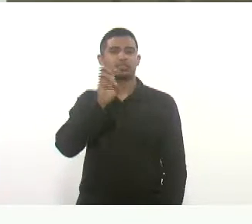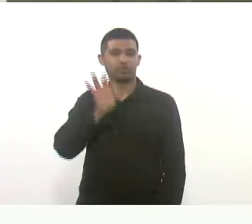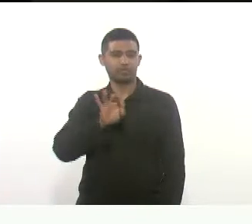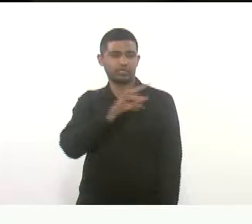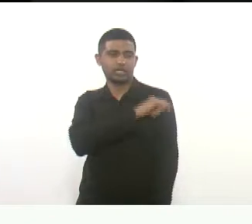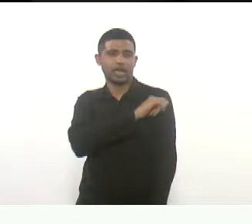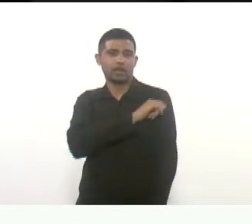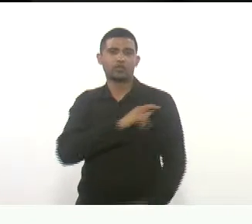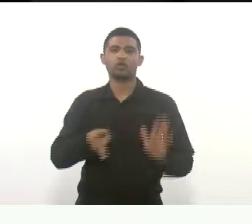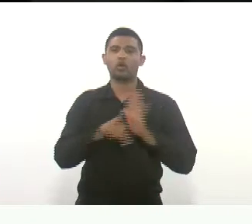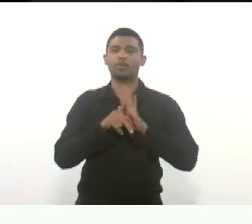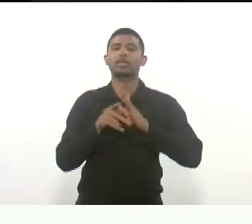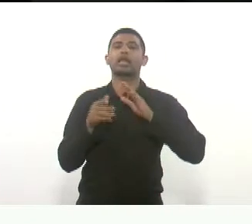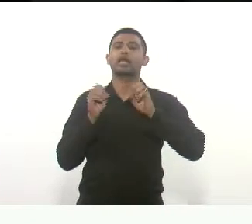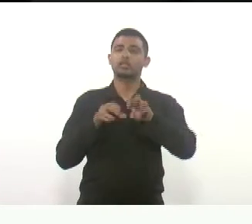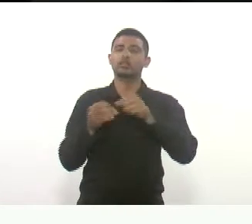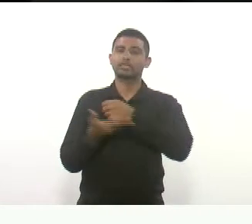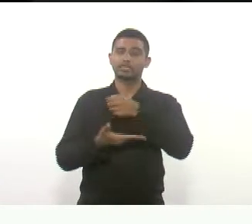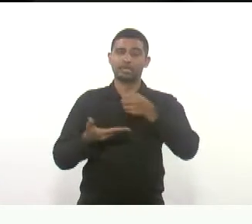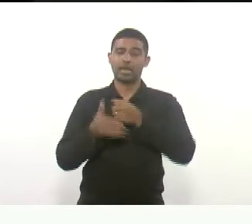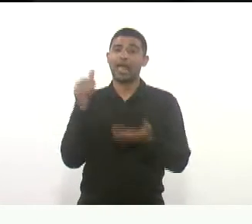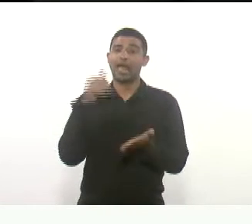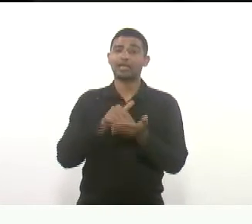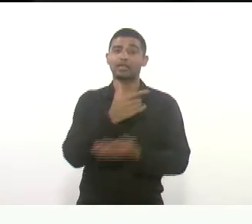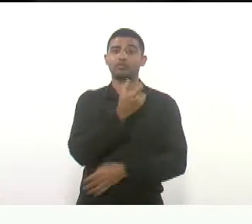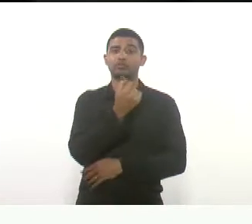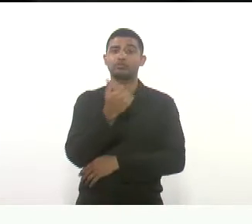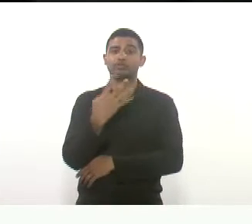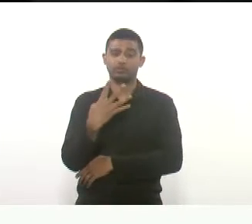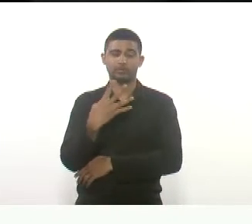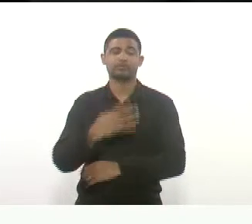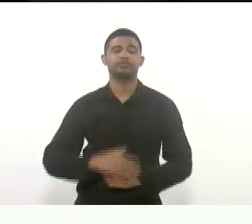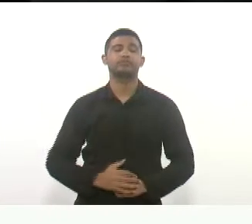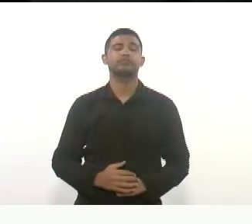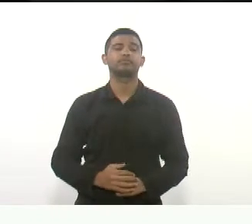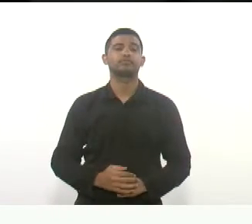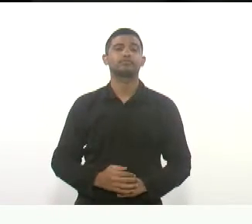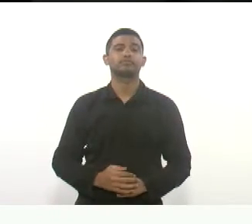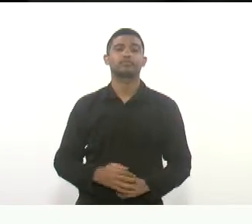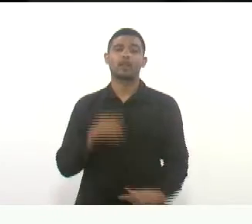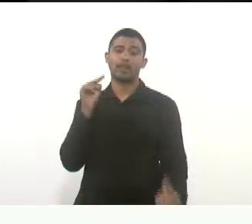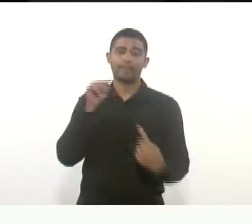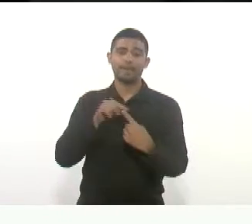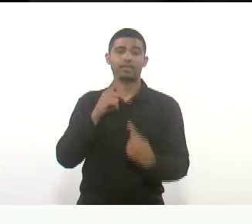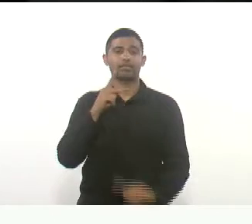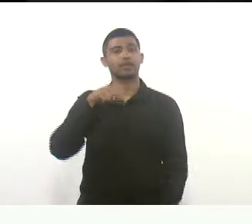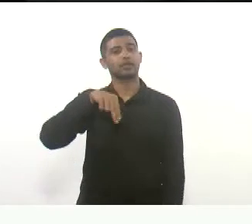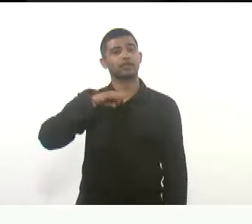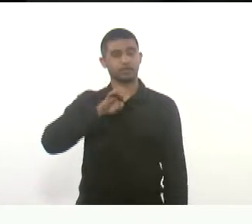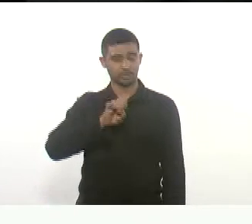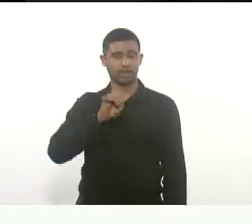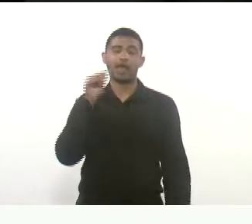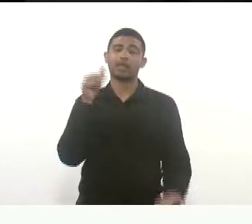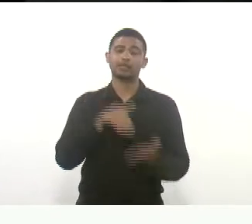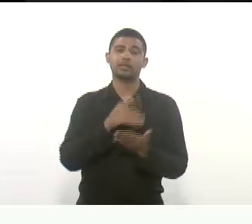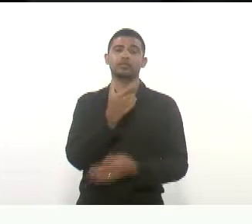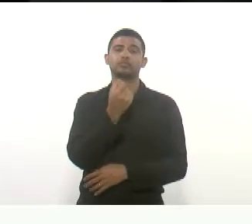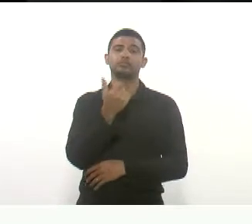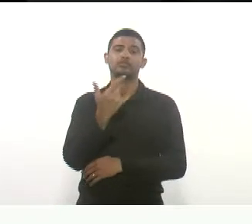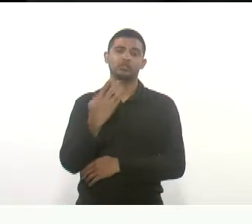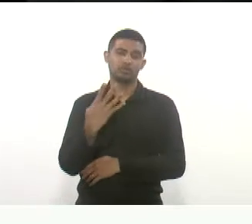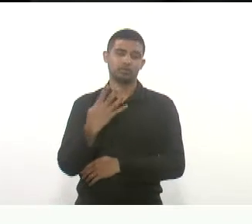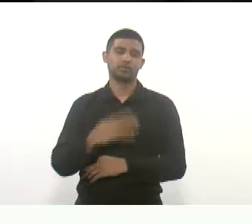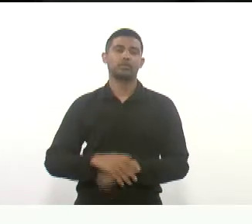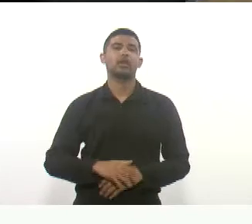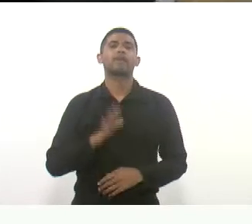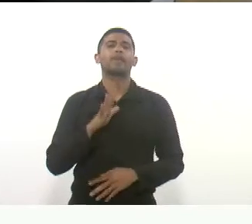alunos da educação básica. Isso é até 2024. Né? A meta do PNE, o PNE vai até 2024.